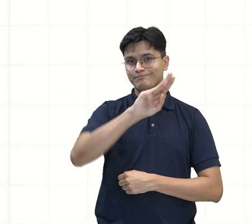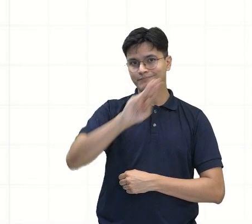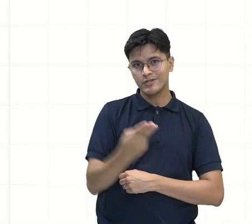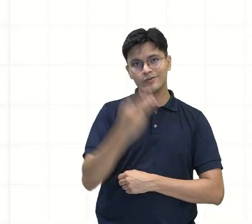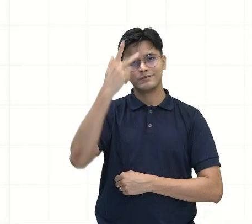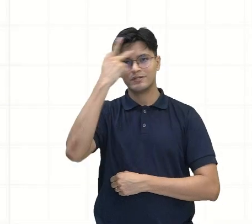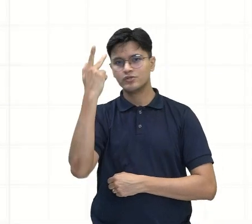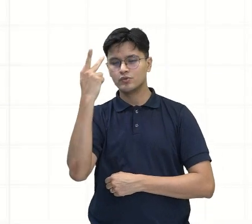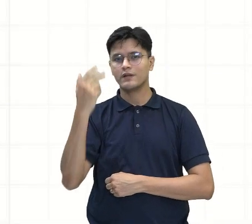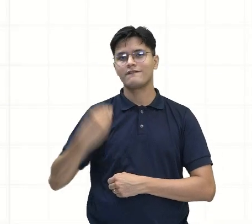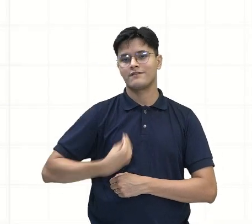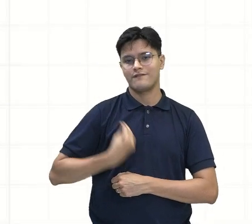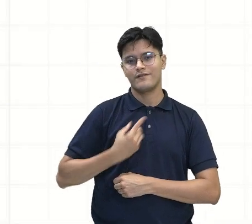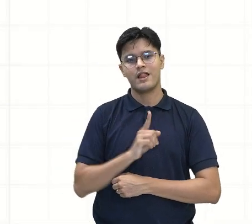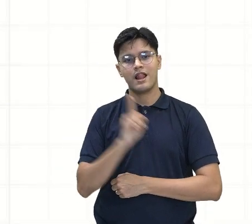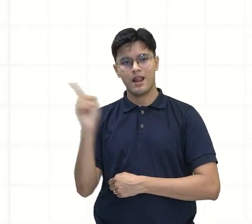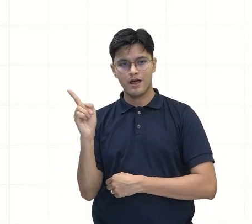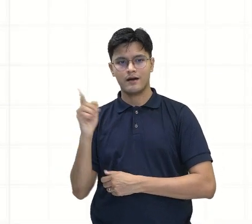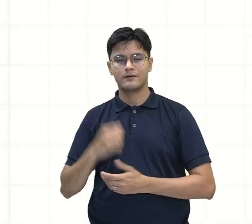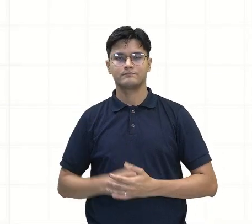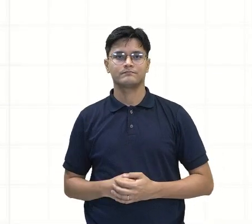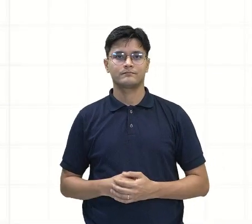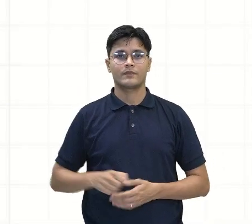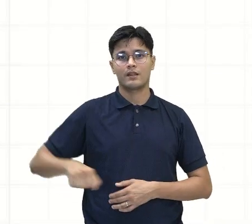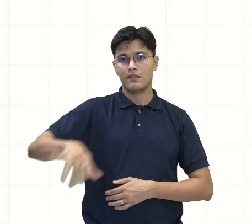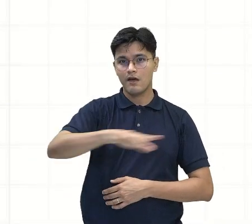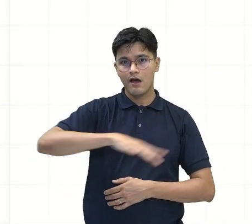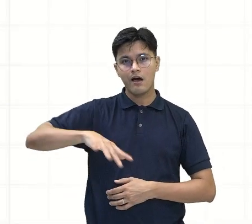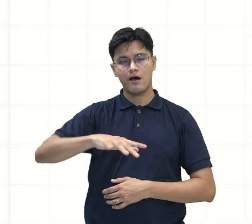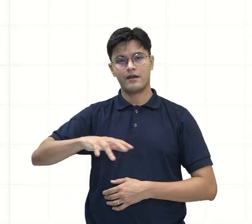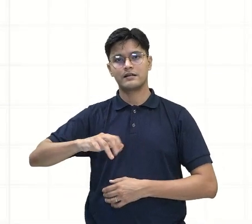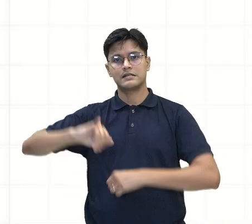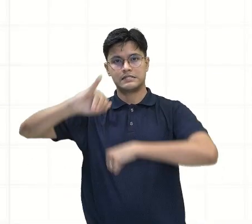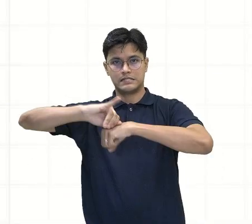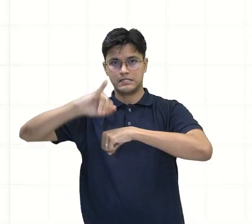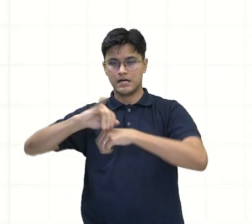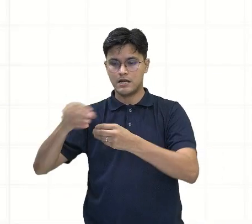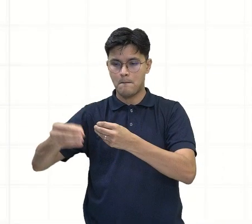de 21 milhões de habitantes.